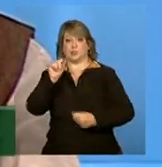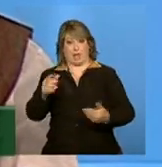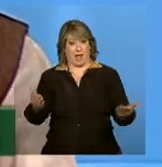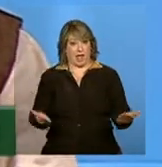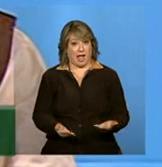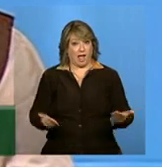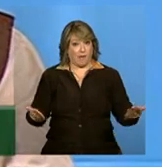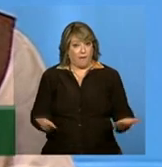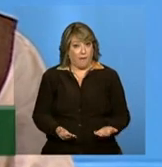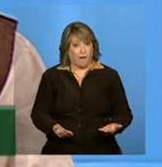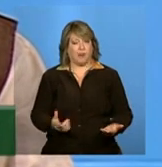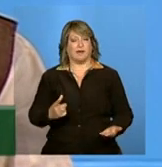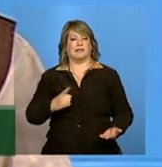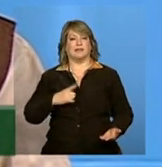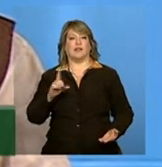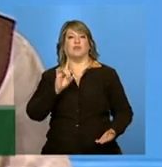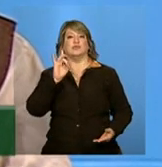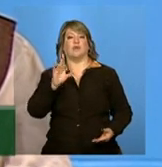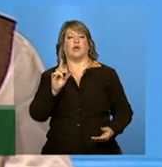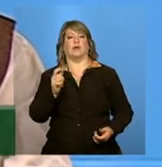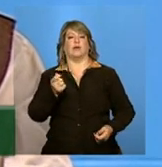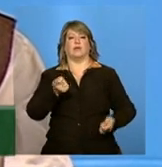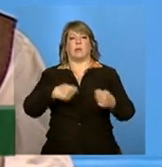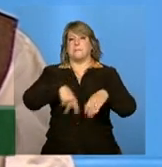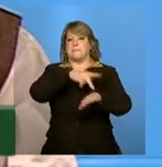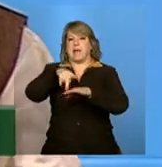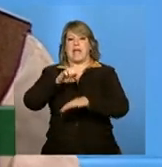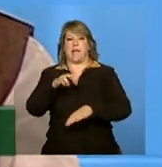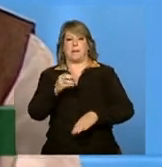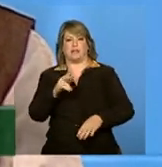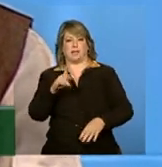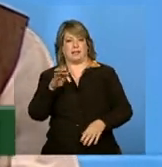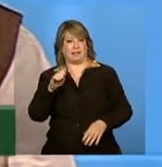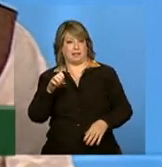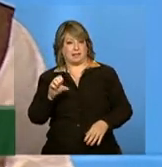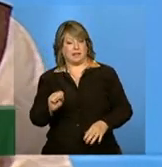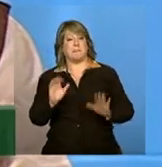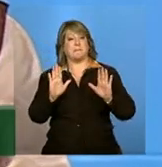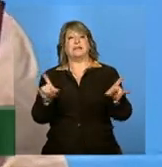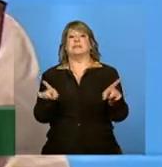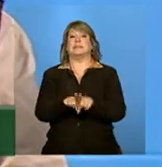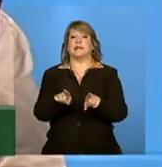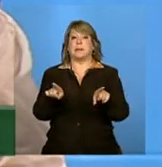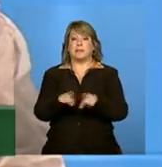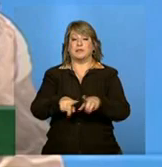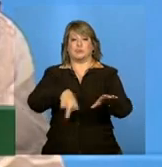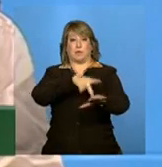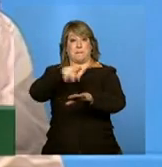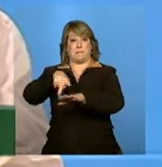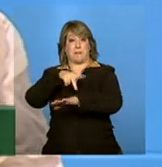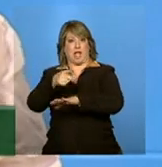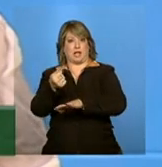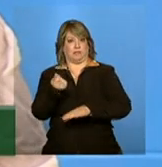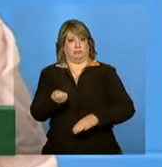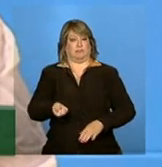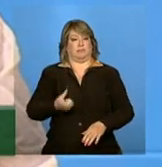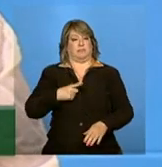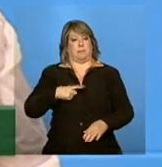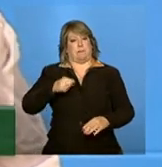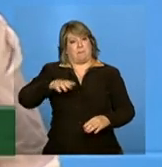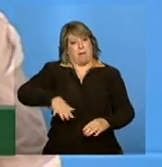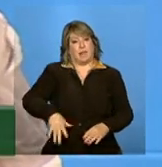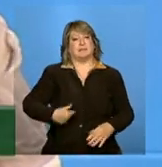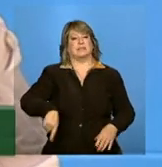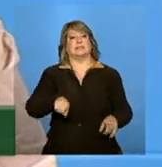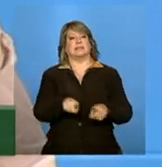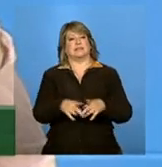agora, não somente as economias emergentes, mas também os países de renda mais baixa vão